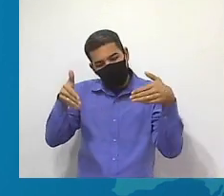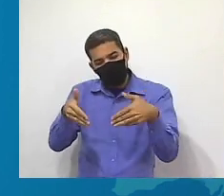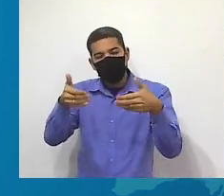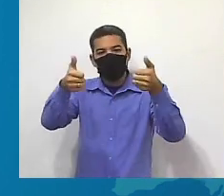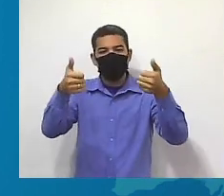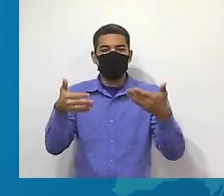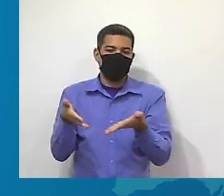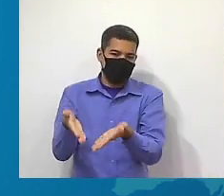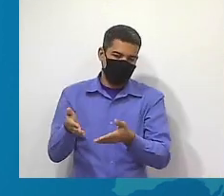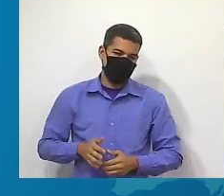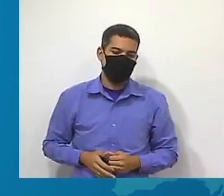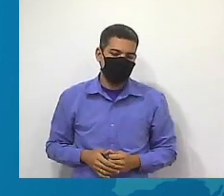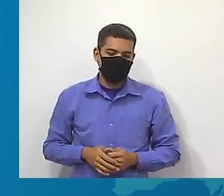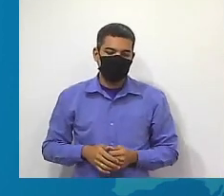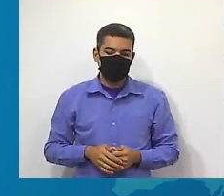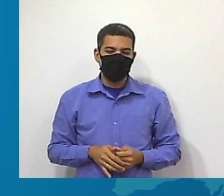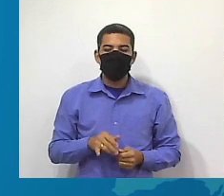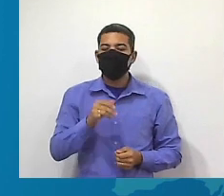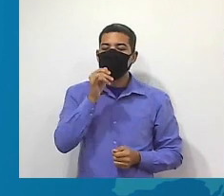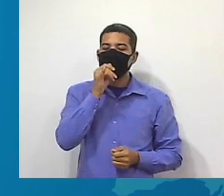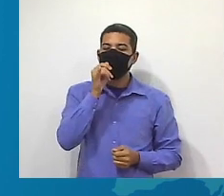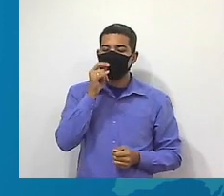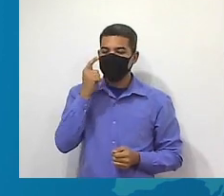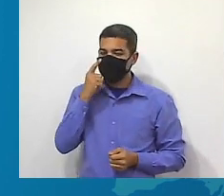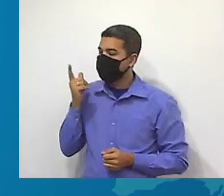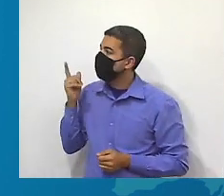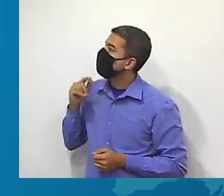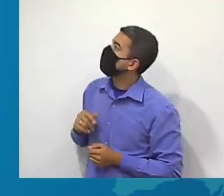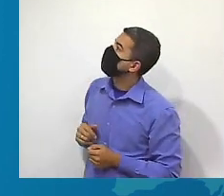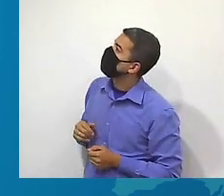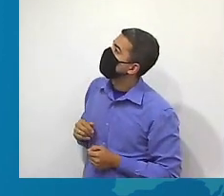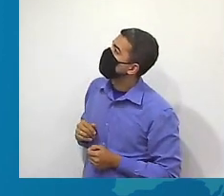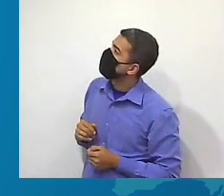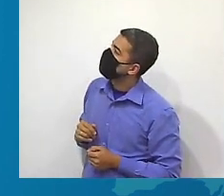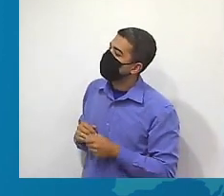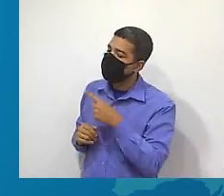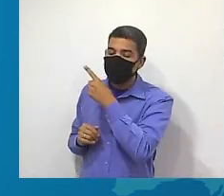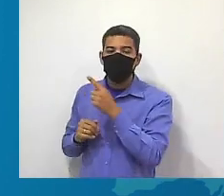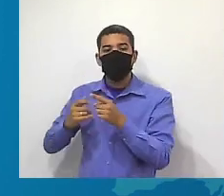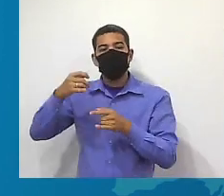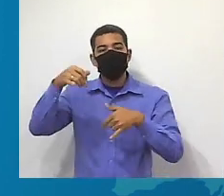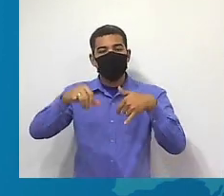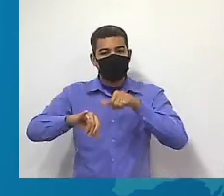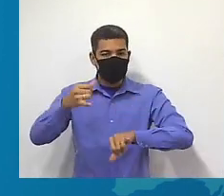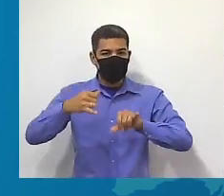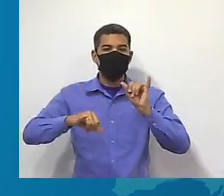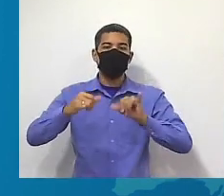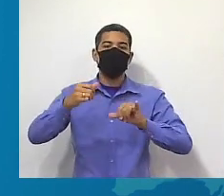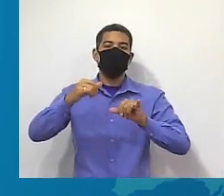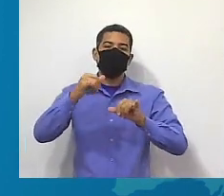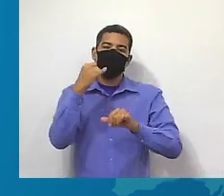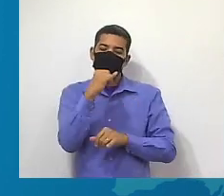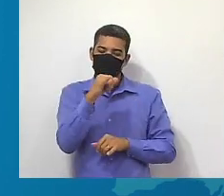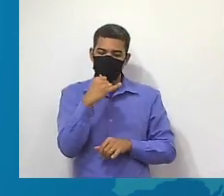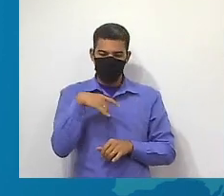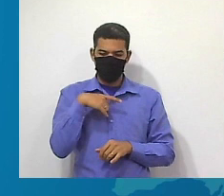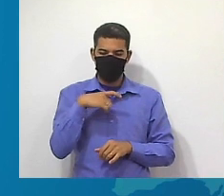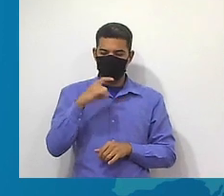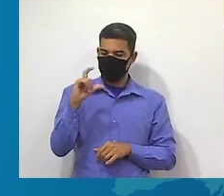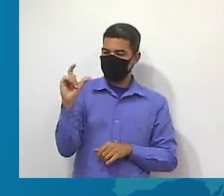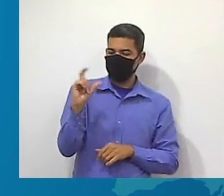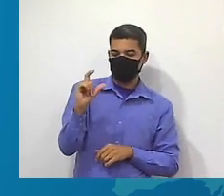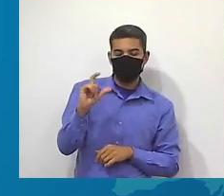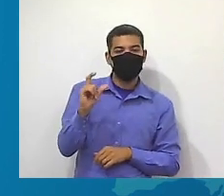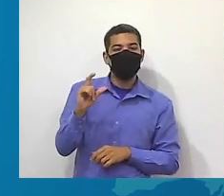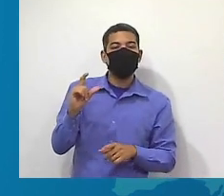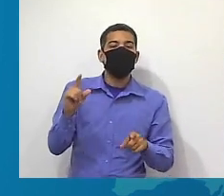nosso slide a gente tem, por exemplo, a energia química sendo apresentada a partir de pilhas e a partir